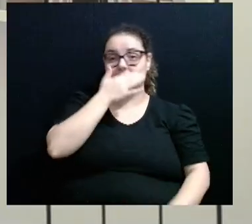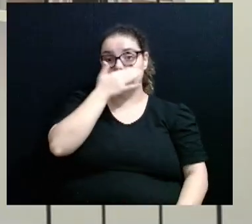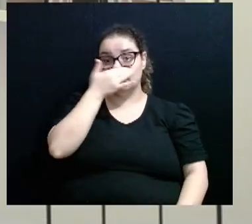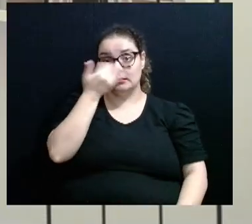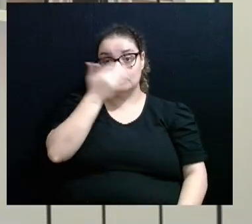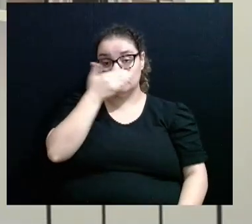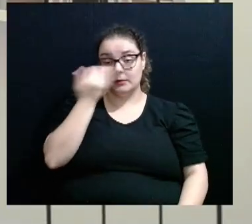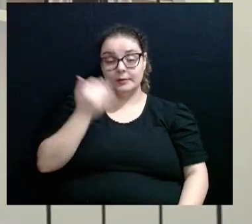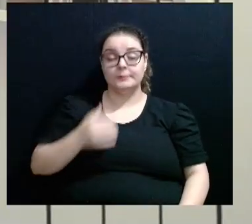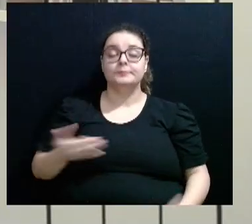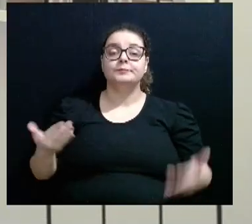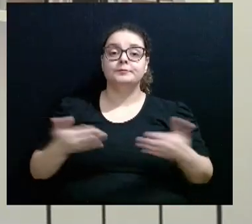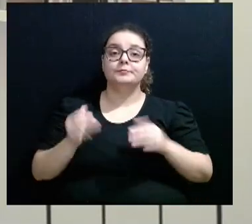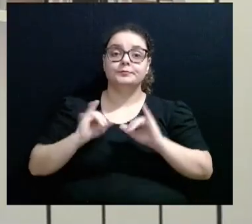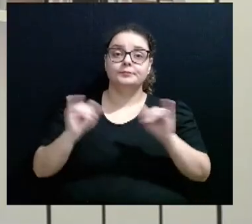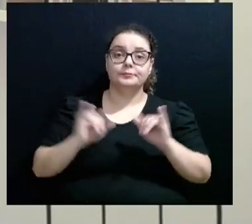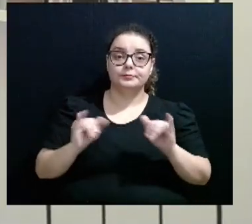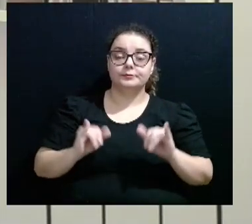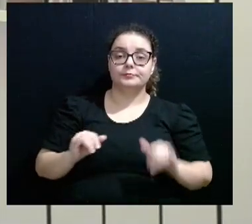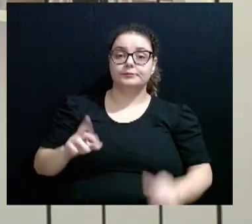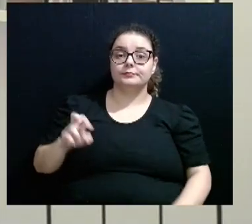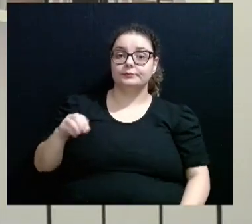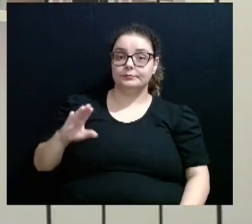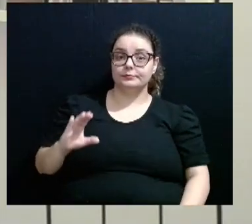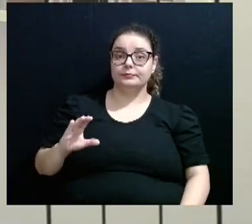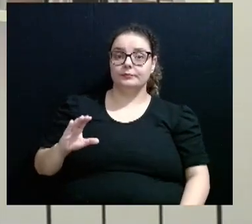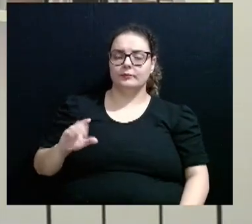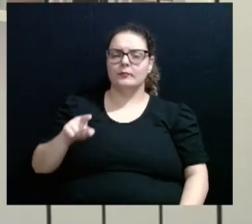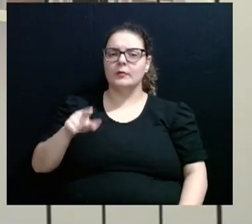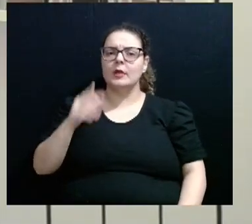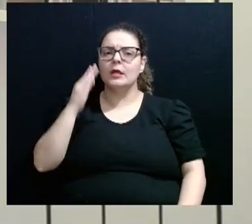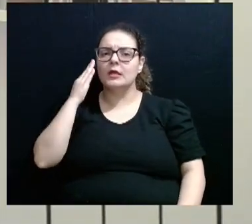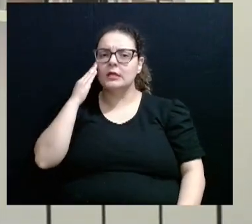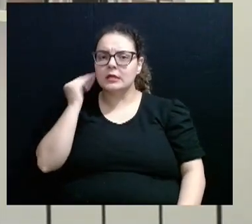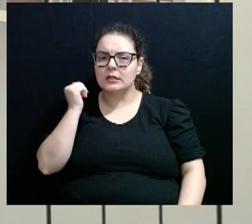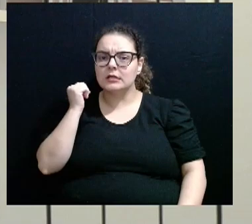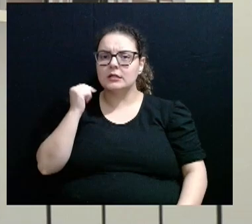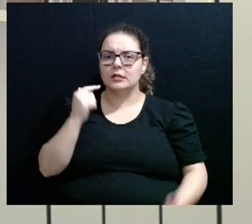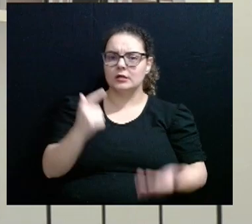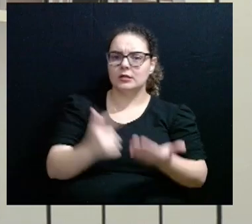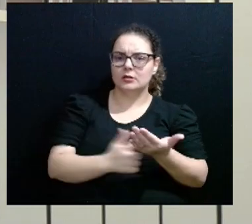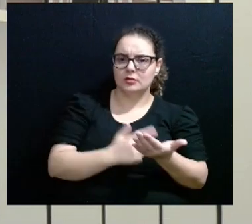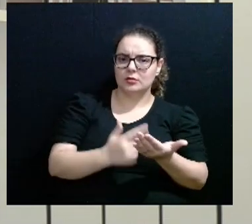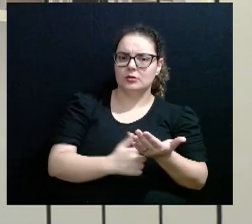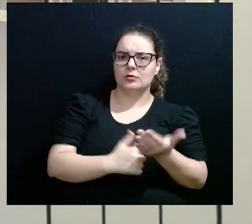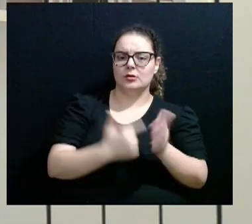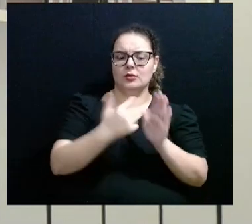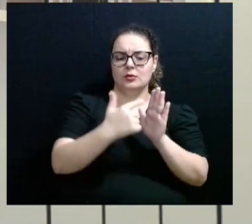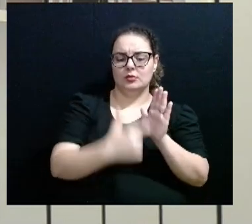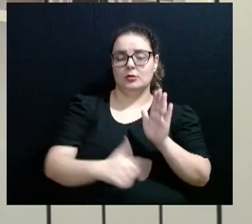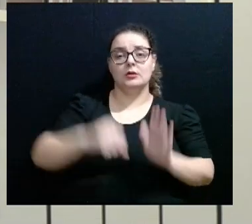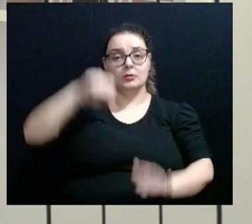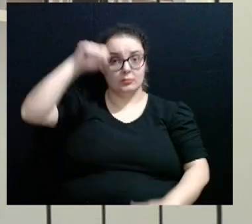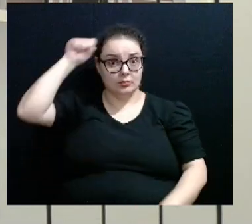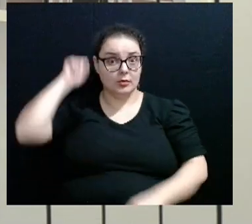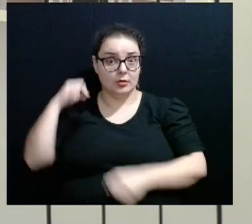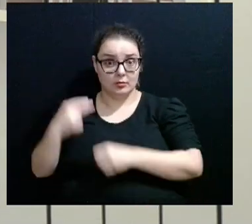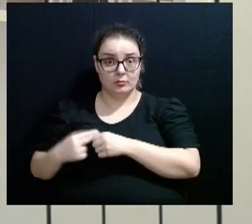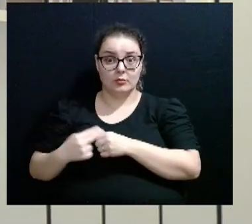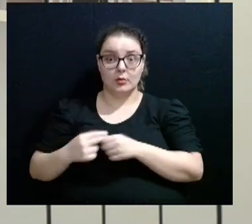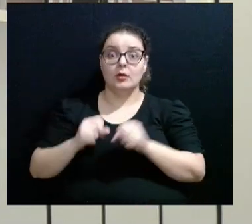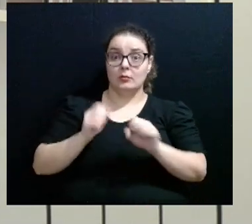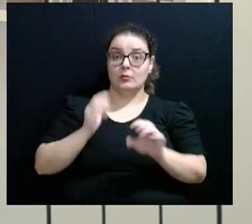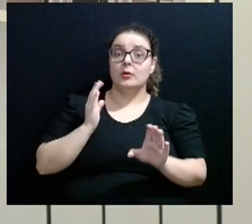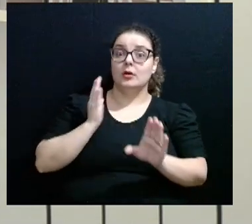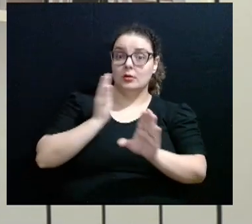vamos com as notícias da metrópole, porque você sabia que os livros da lista do vestibular da Unicamp podem ser encontrados